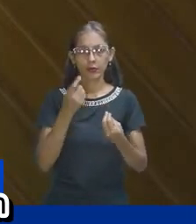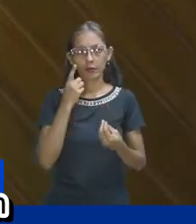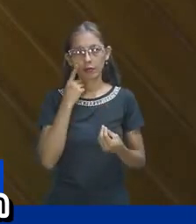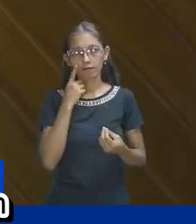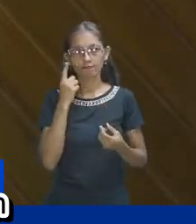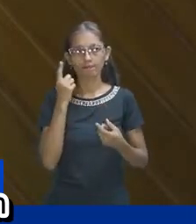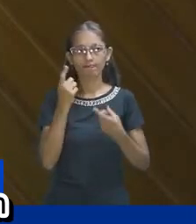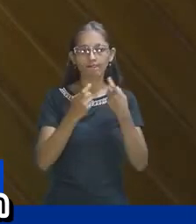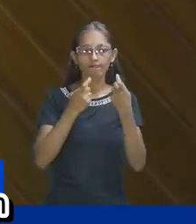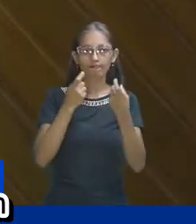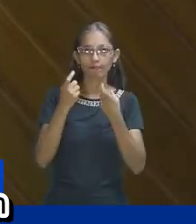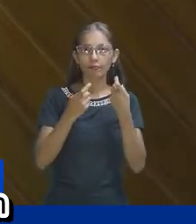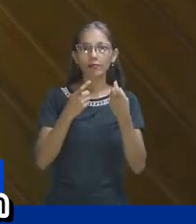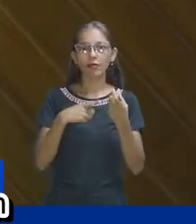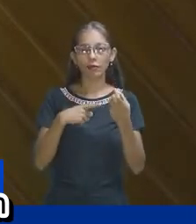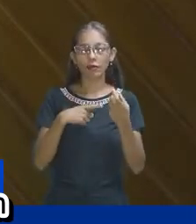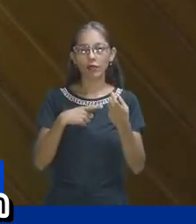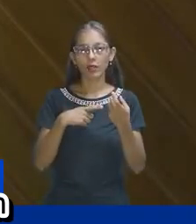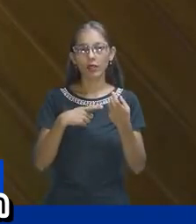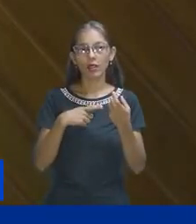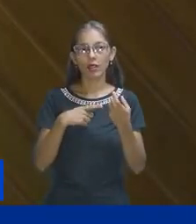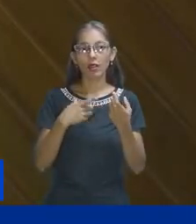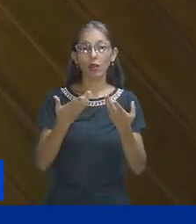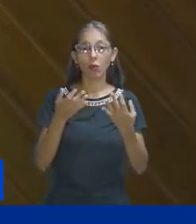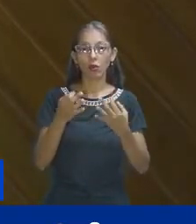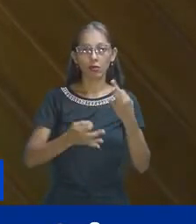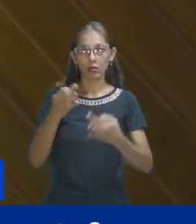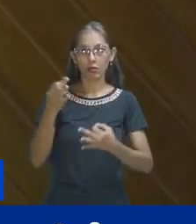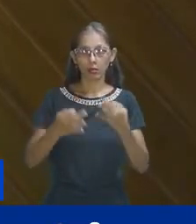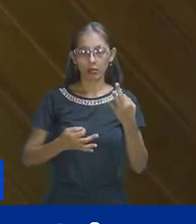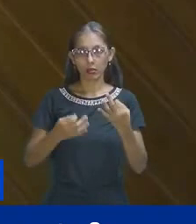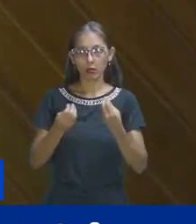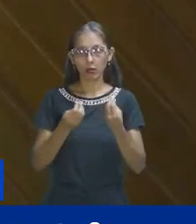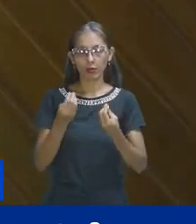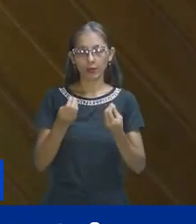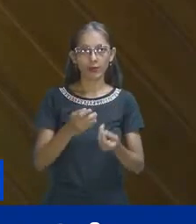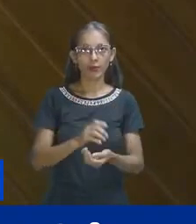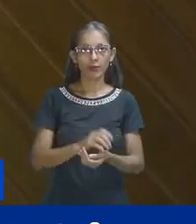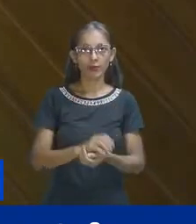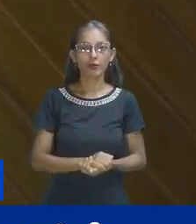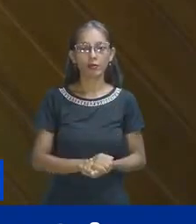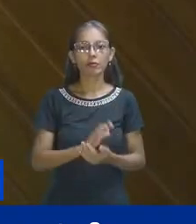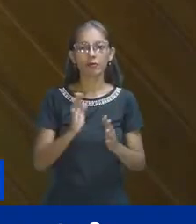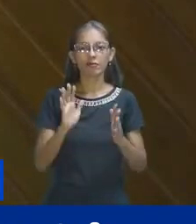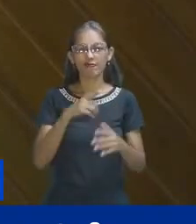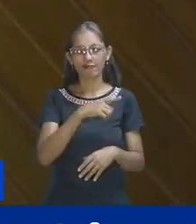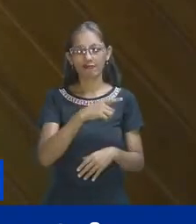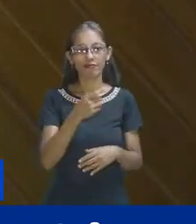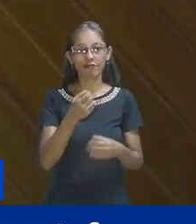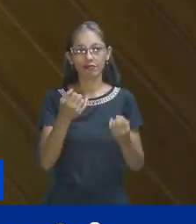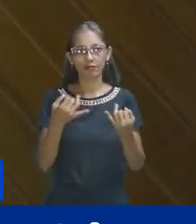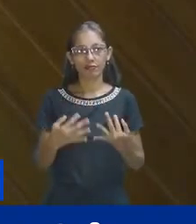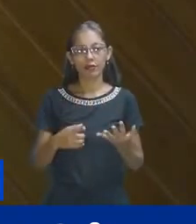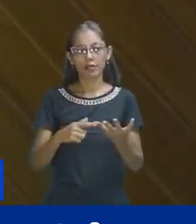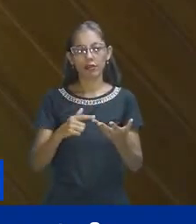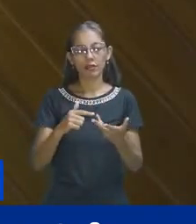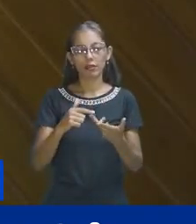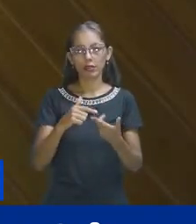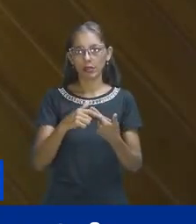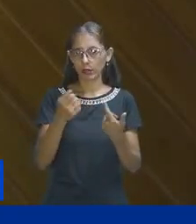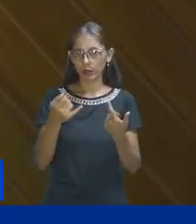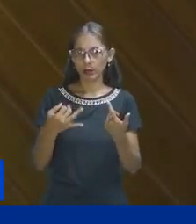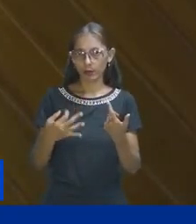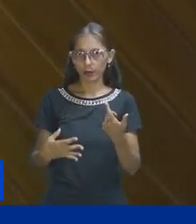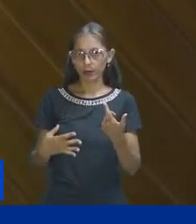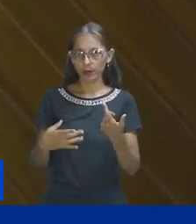preocupação que essa Corte tem com a própria celeridade dos julgamentos. Excelência, esses fatos aqui que o investigado e o